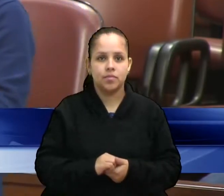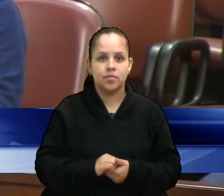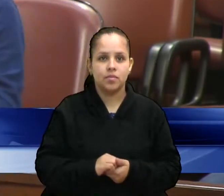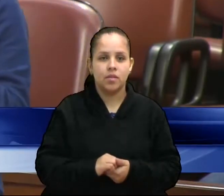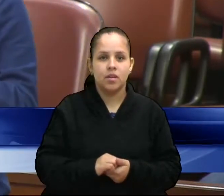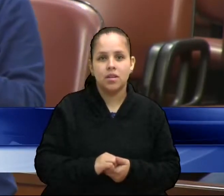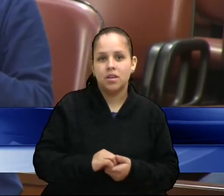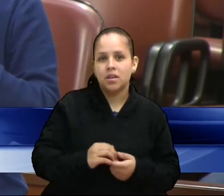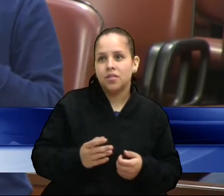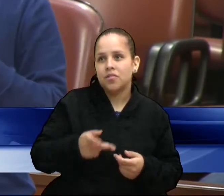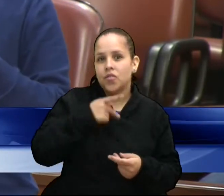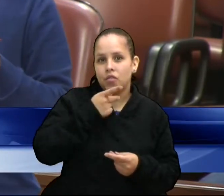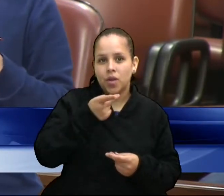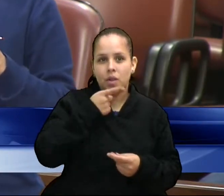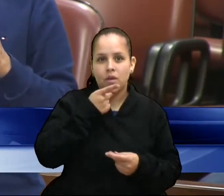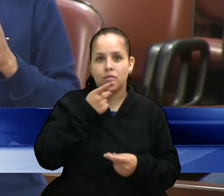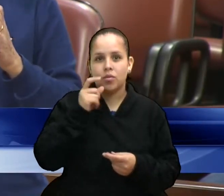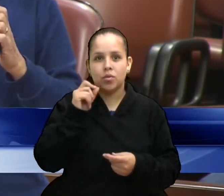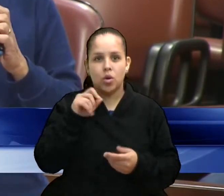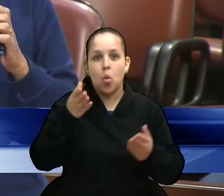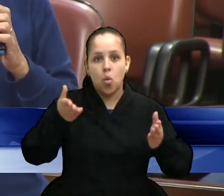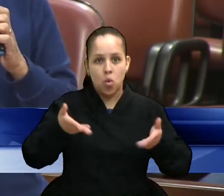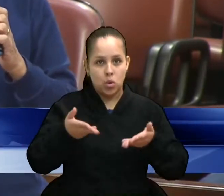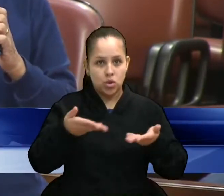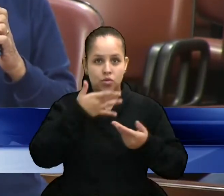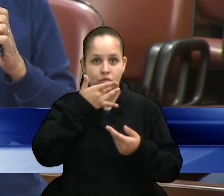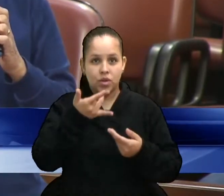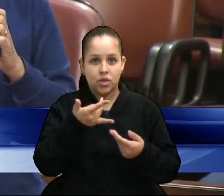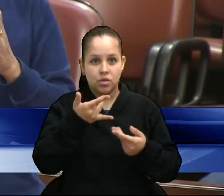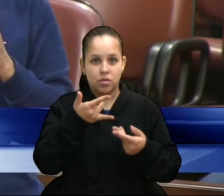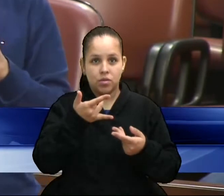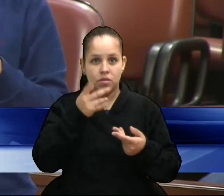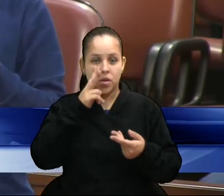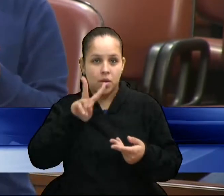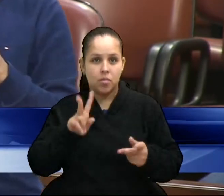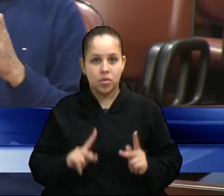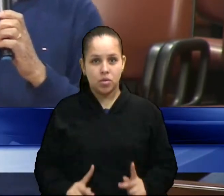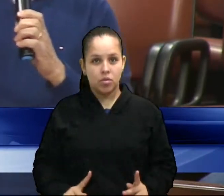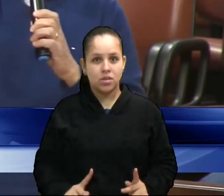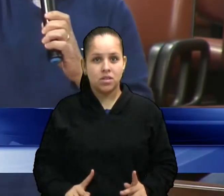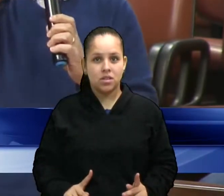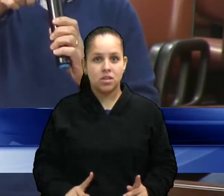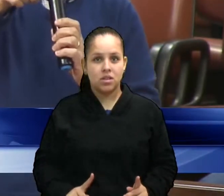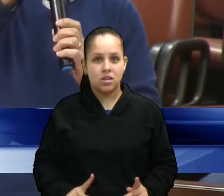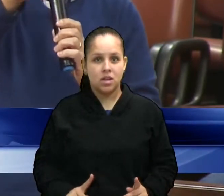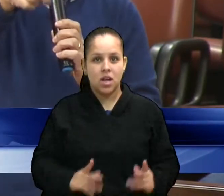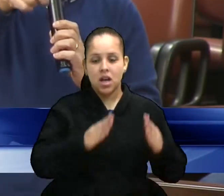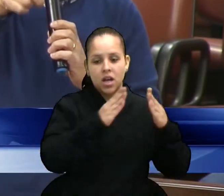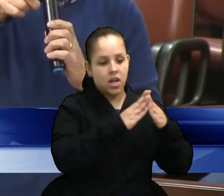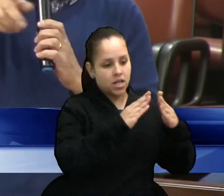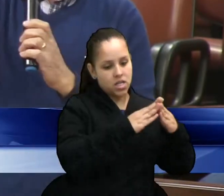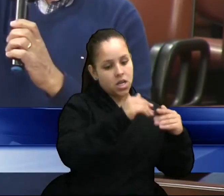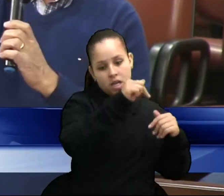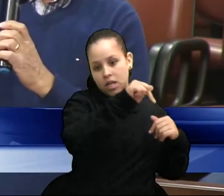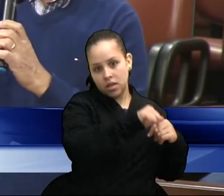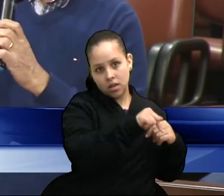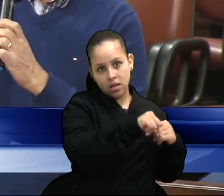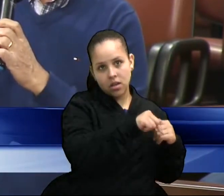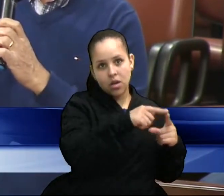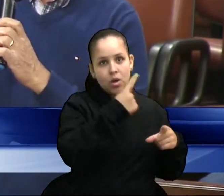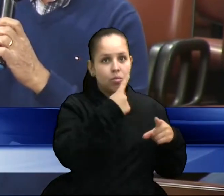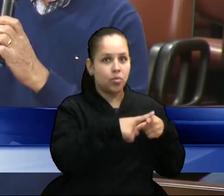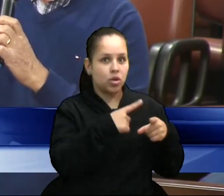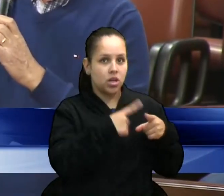o seguinte, hoje é fácil ver jovens que pensam assim: eu vou morar aqui, vou alugar um apartamento porque eu